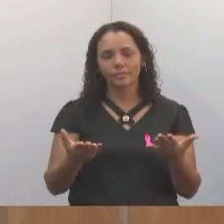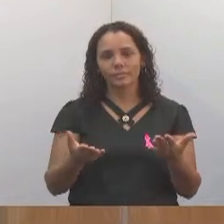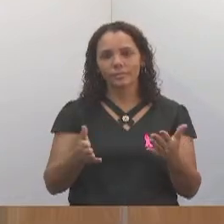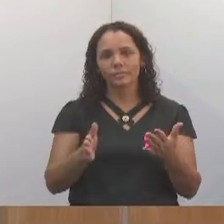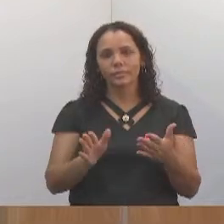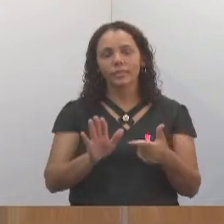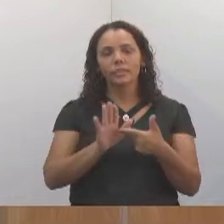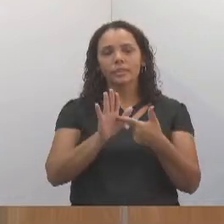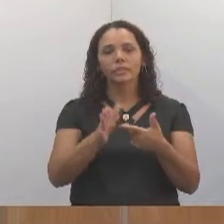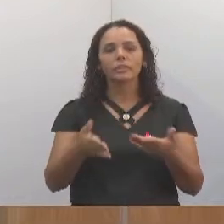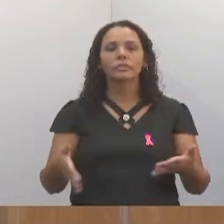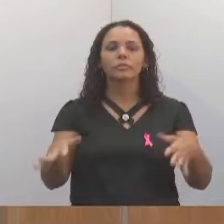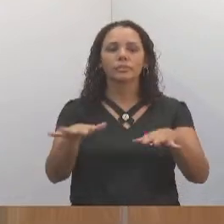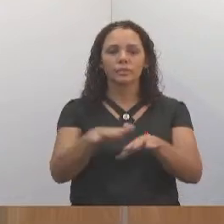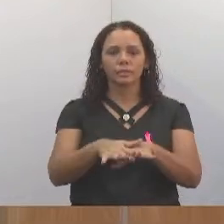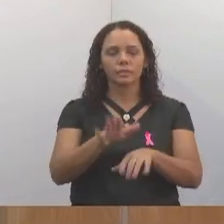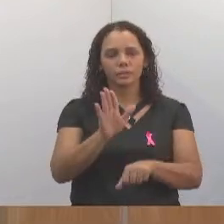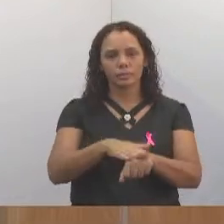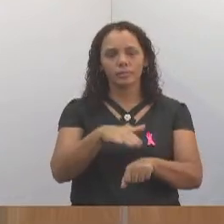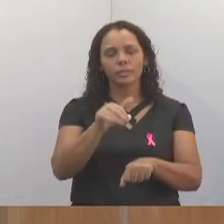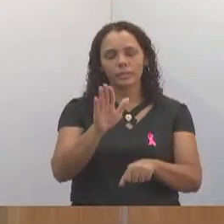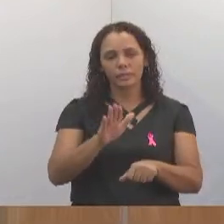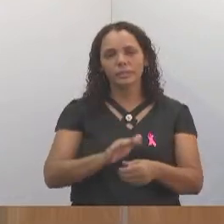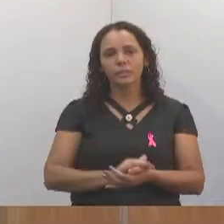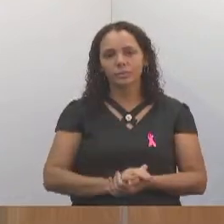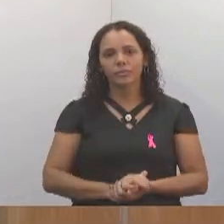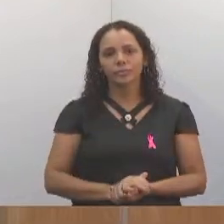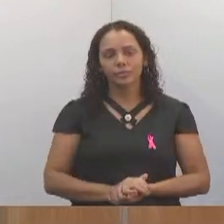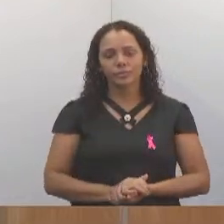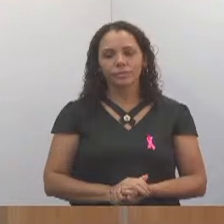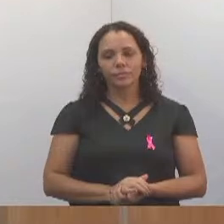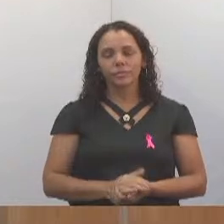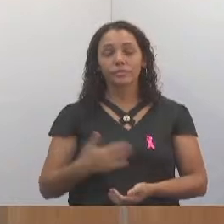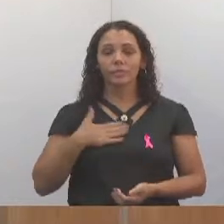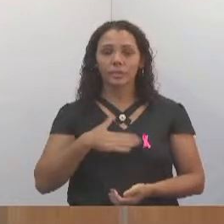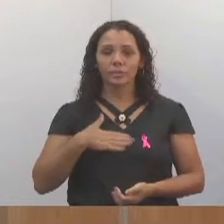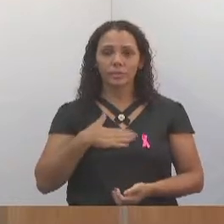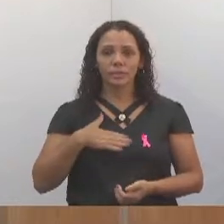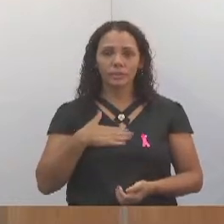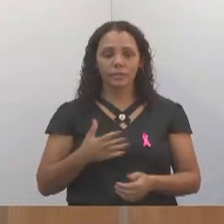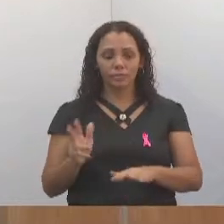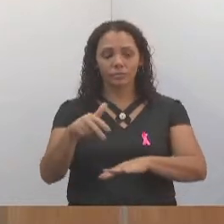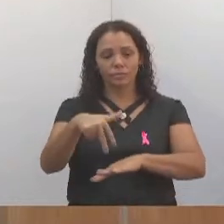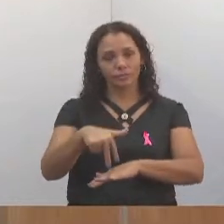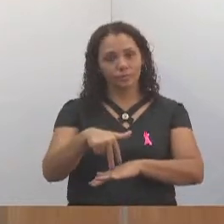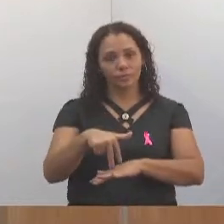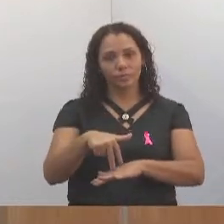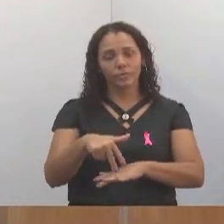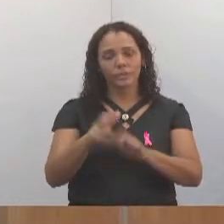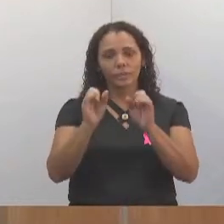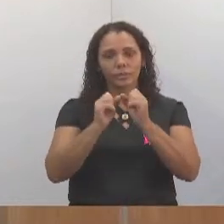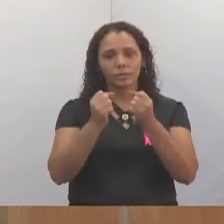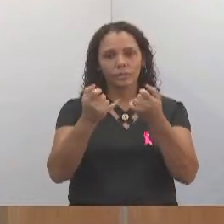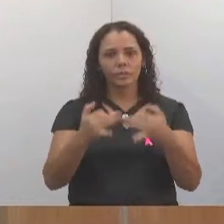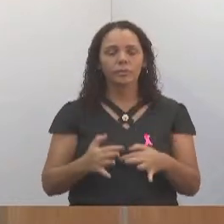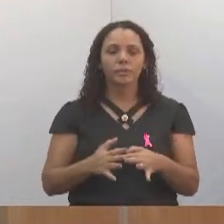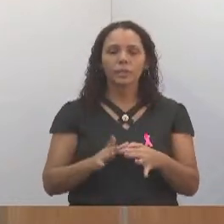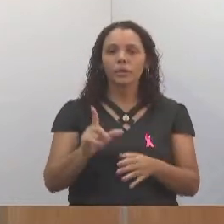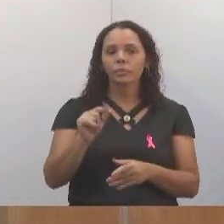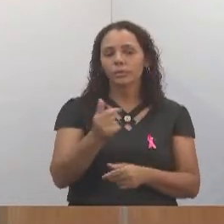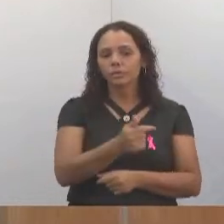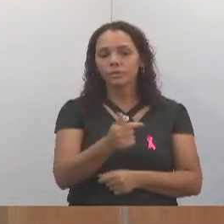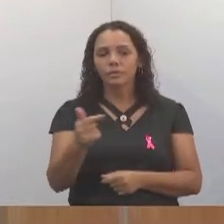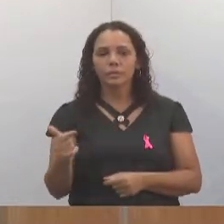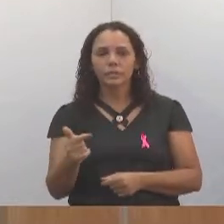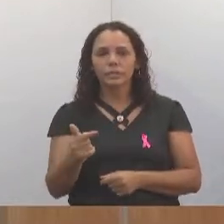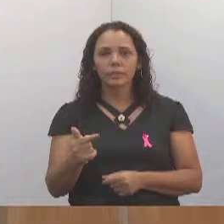mais inclusão para as nossas casas. É um prazer estar aqui subindo nessa tribuna para falar um pouquinho dessa semana que